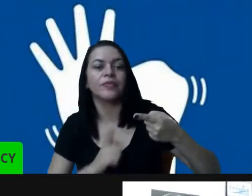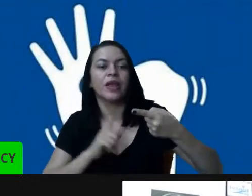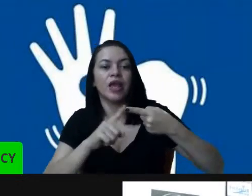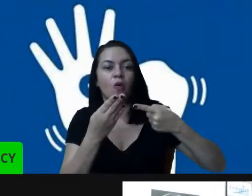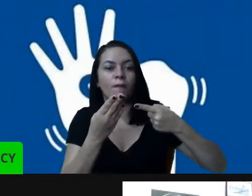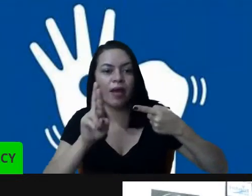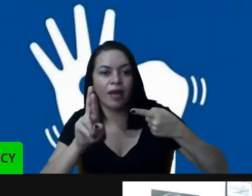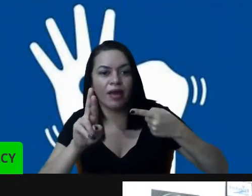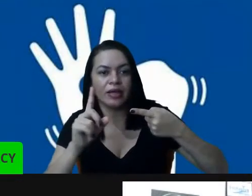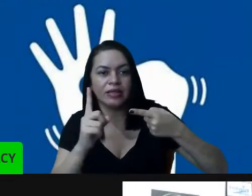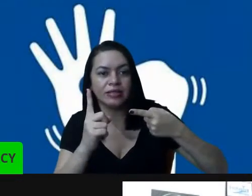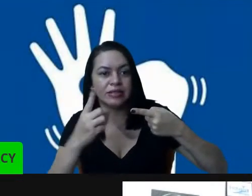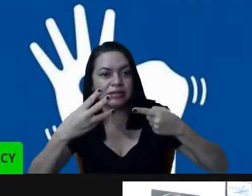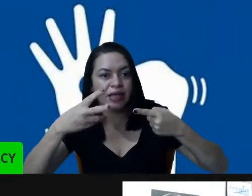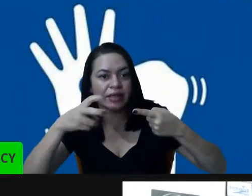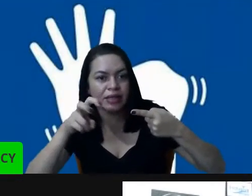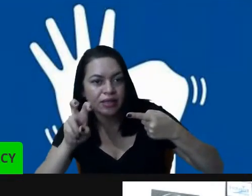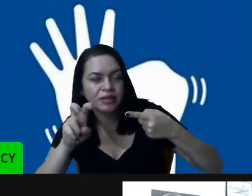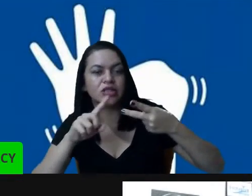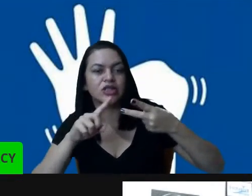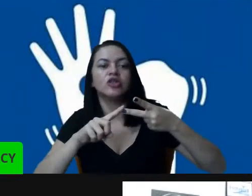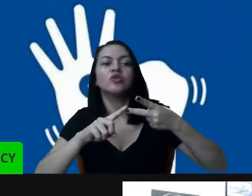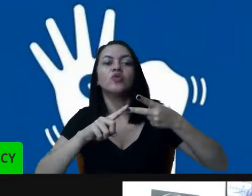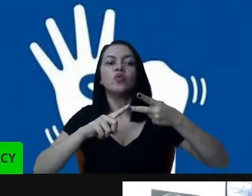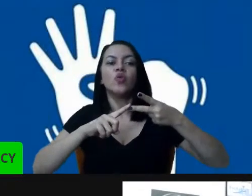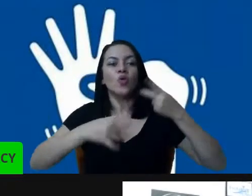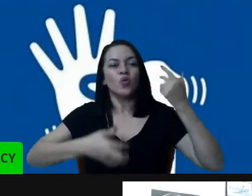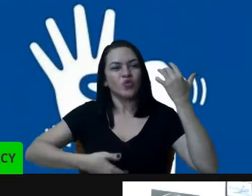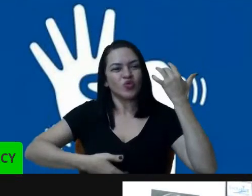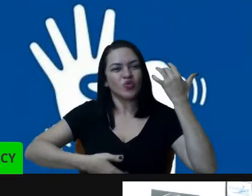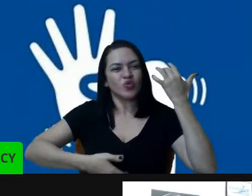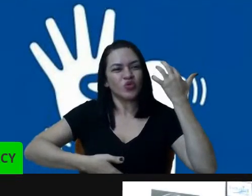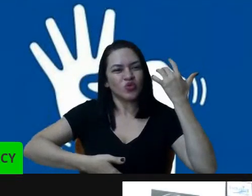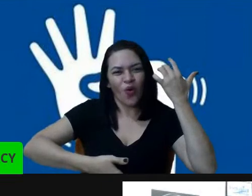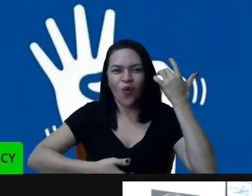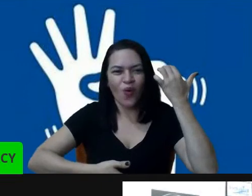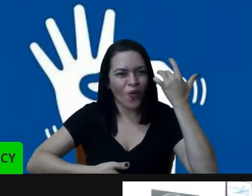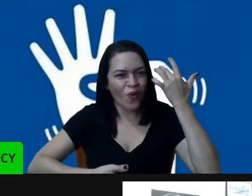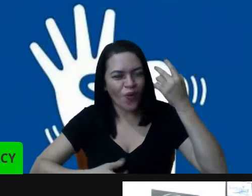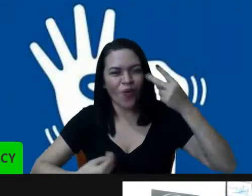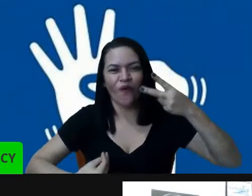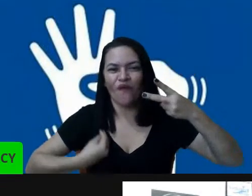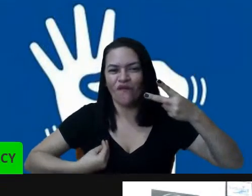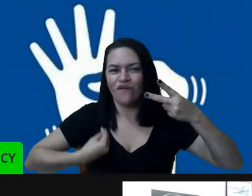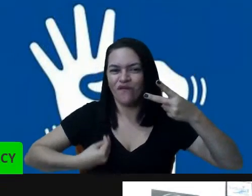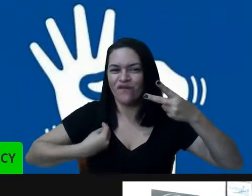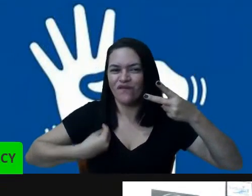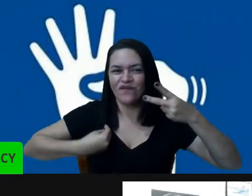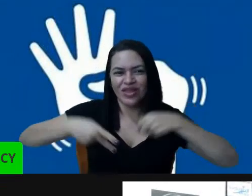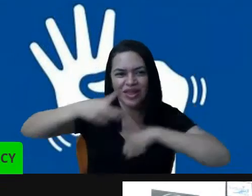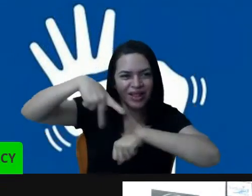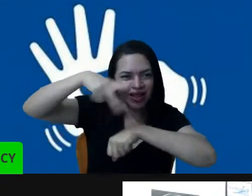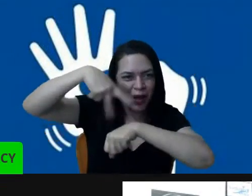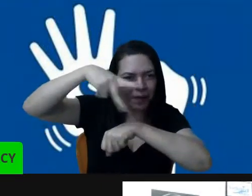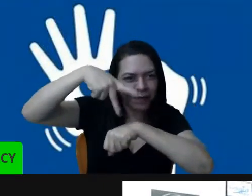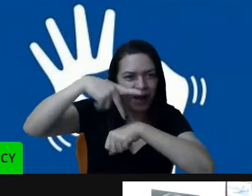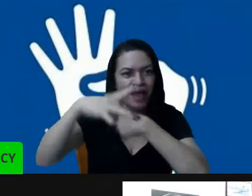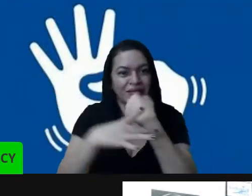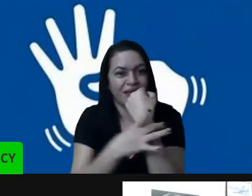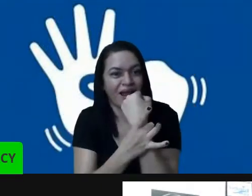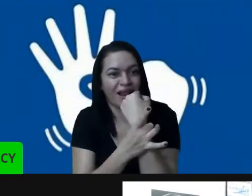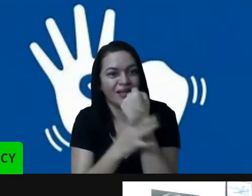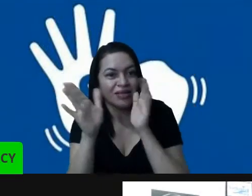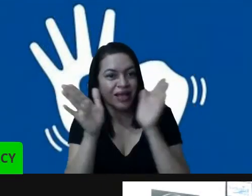tem o Rico Choro Convida na Praça, que foi um dos primeiros, né, a fazer a questão, a garantir a acessibilidade